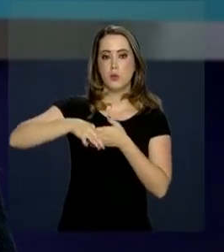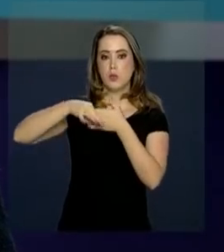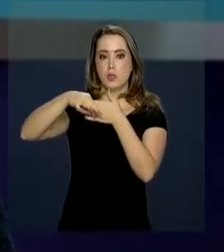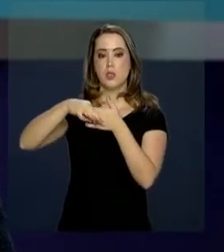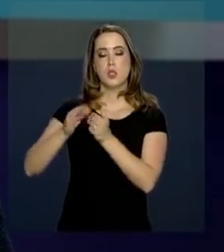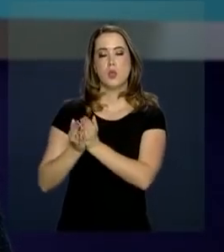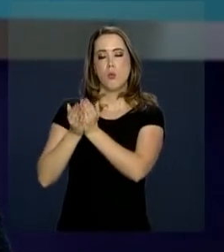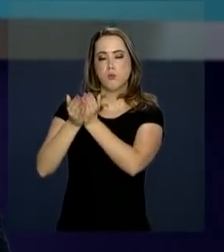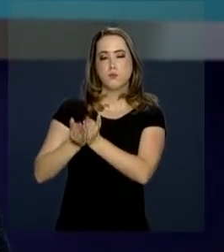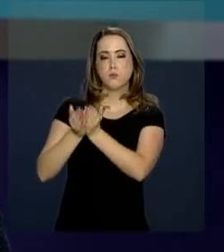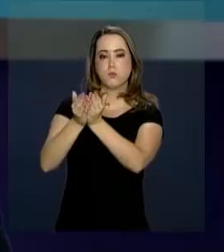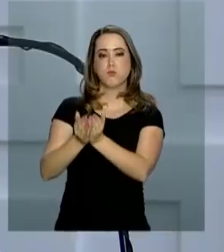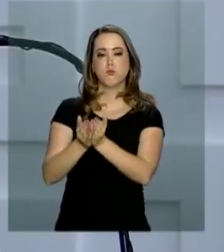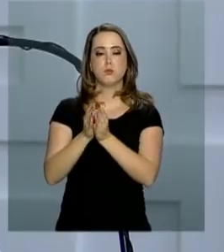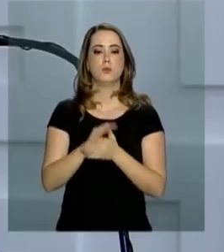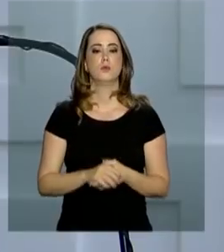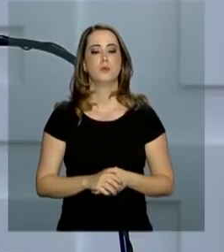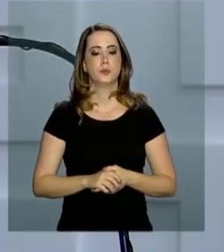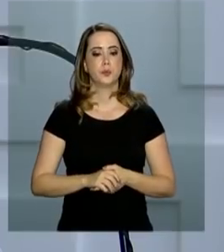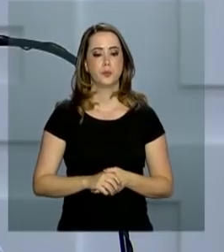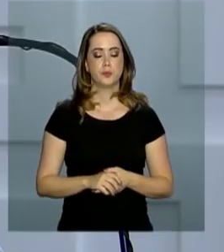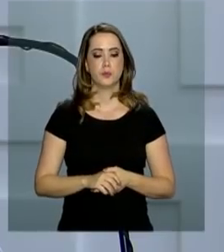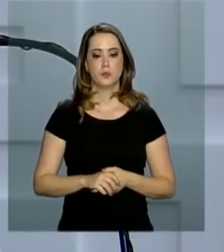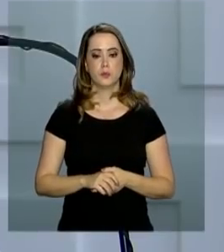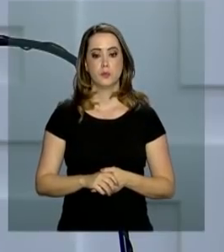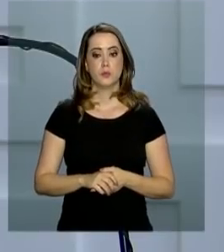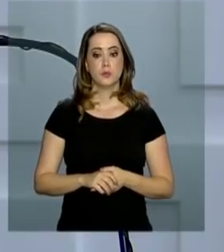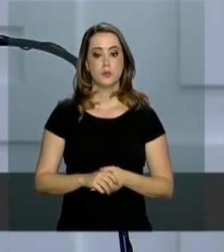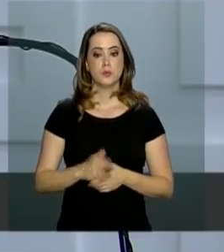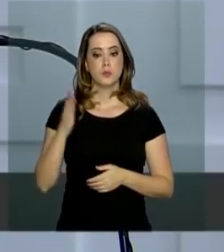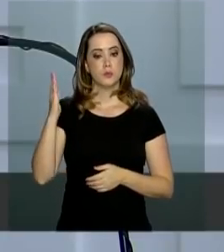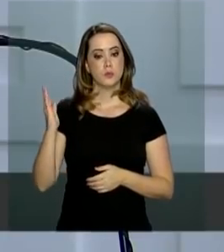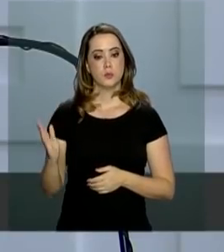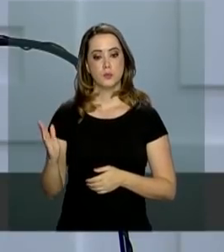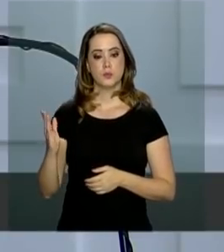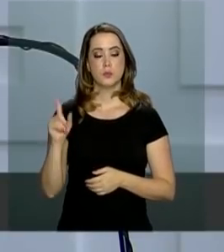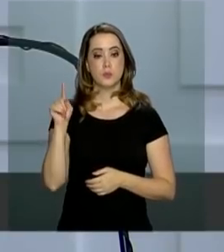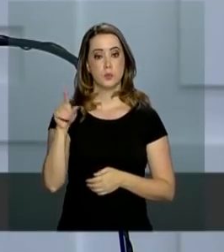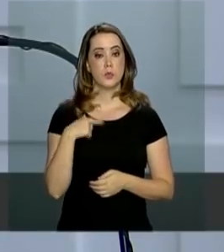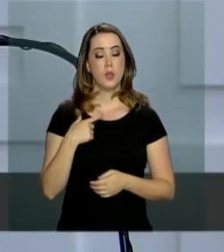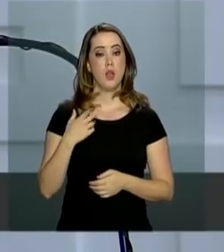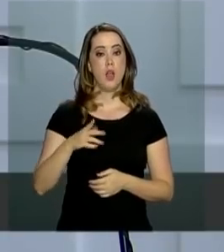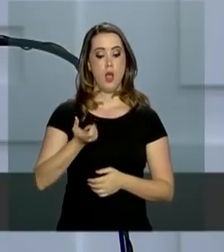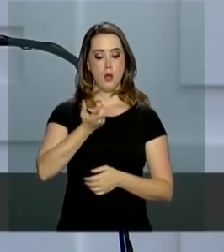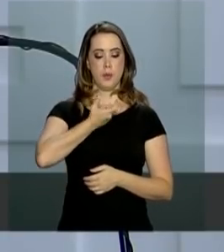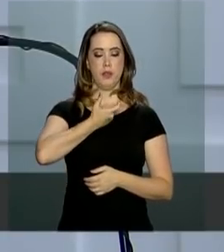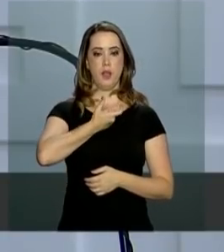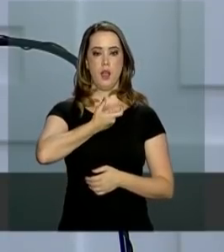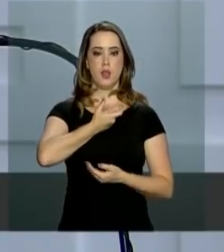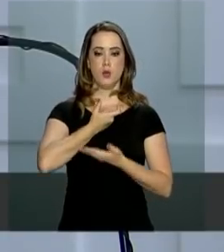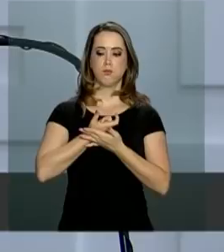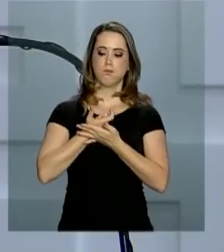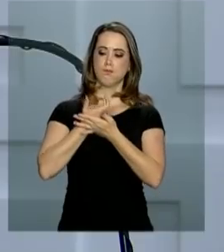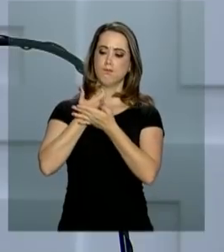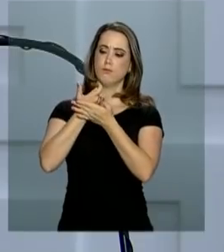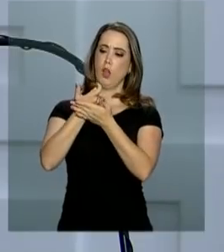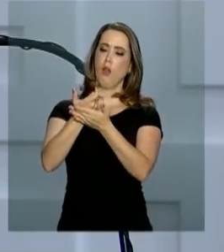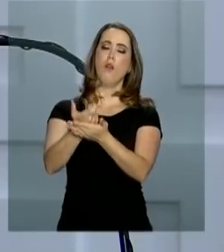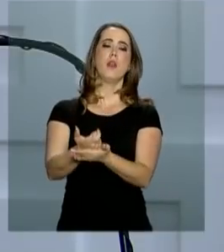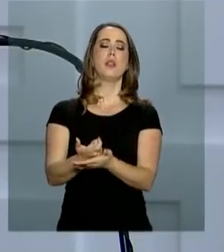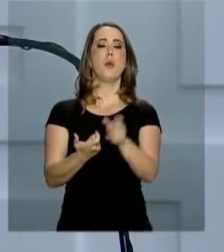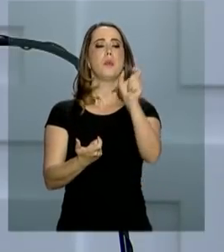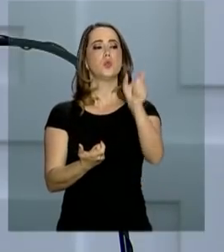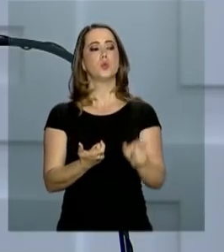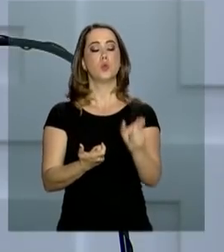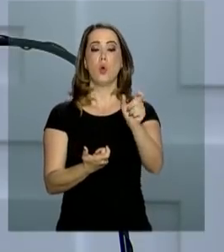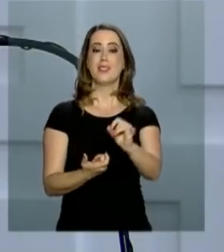almirante Leal Ferreira. A Ordem do Mérito Naval destina-se a premiar, dentre outros, aqueles que